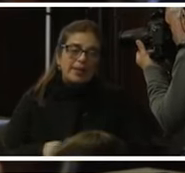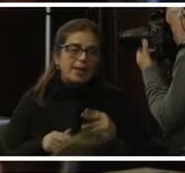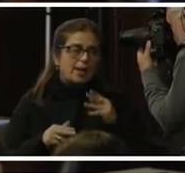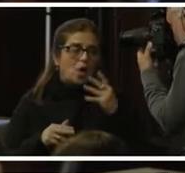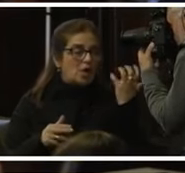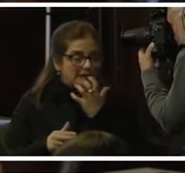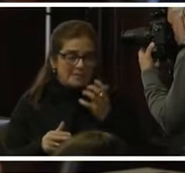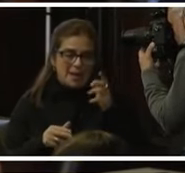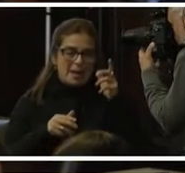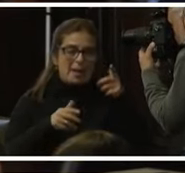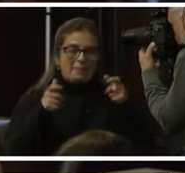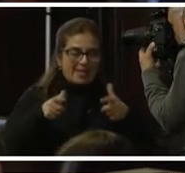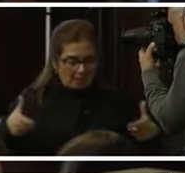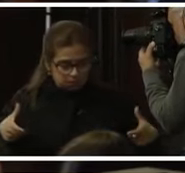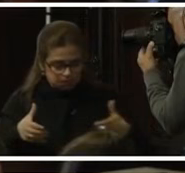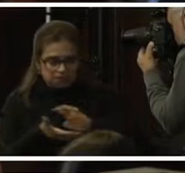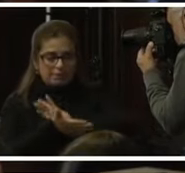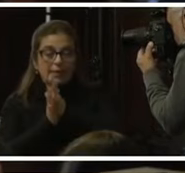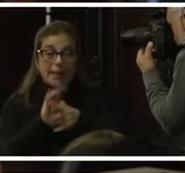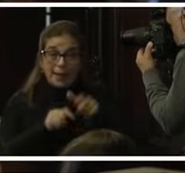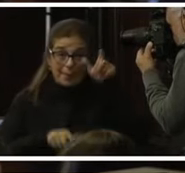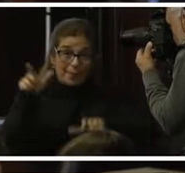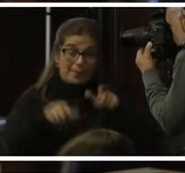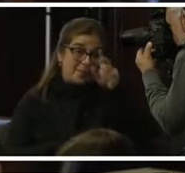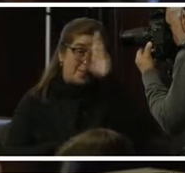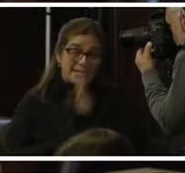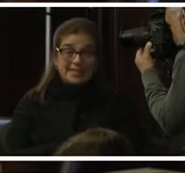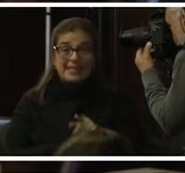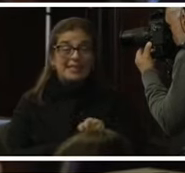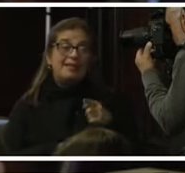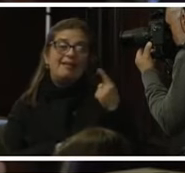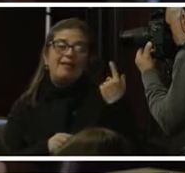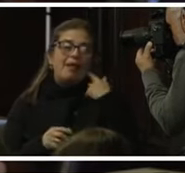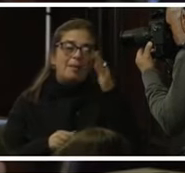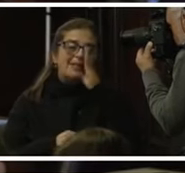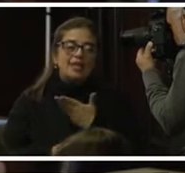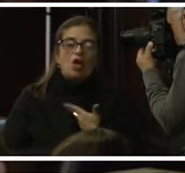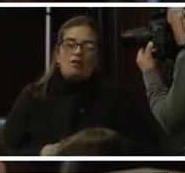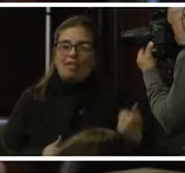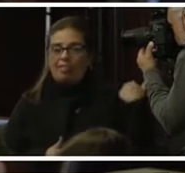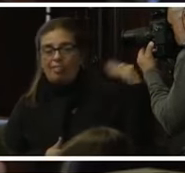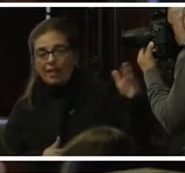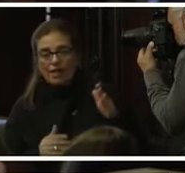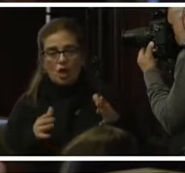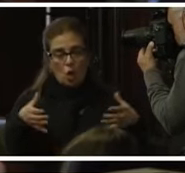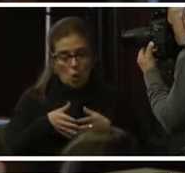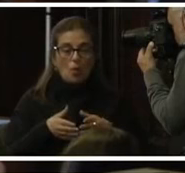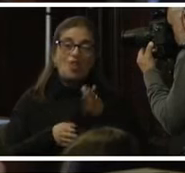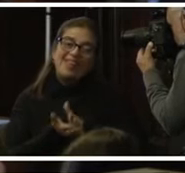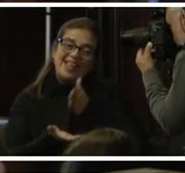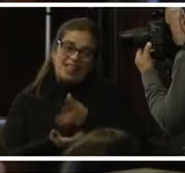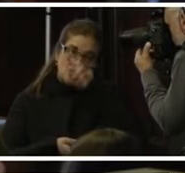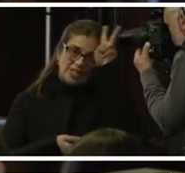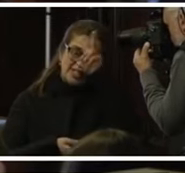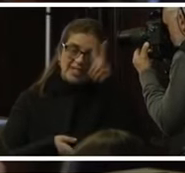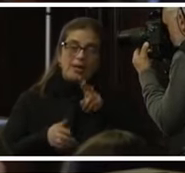genocídio o poder legislativo está empenhado em desconstruir os direitos indígenas através de projetos de leis que usurpam o